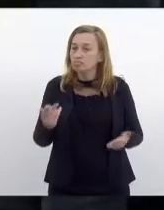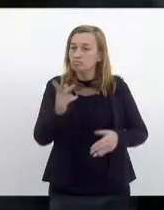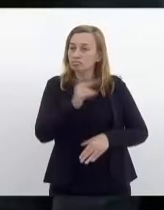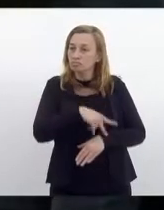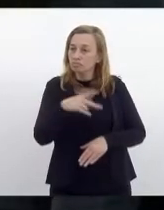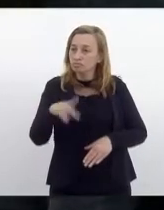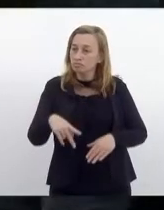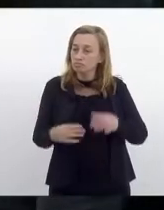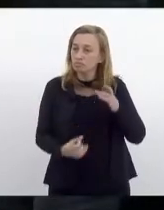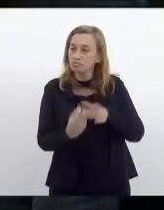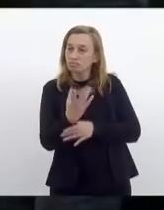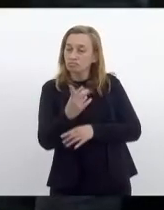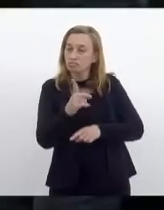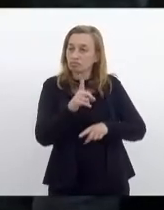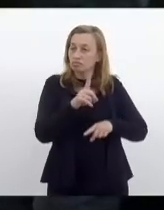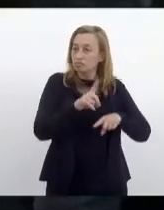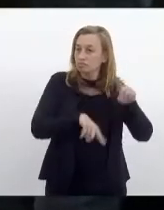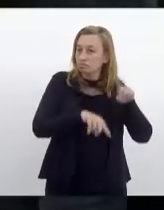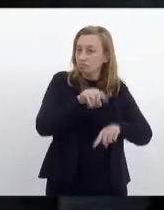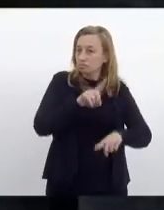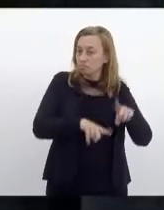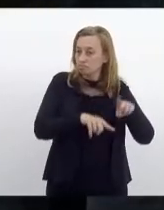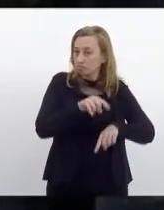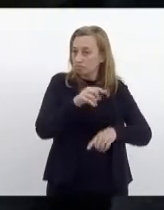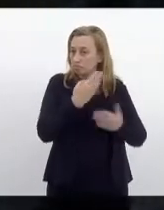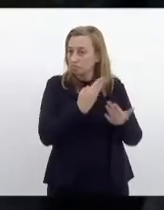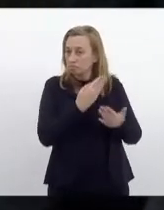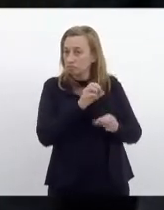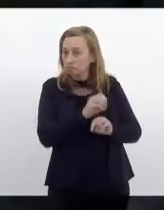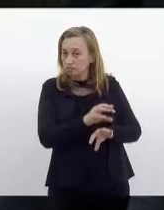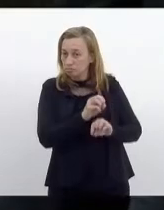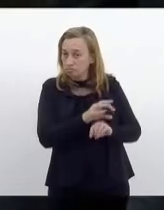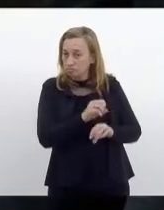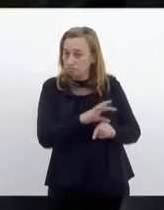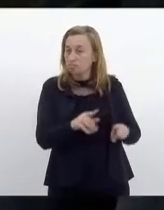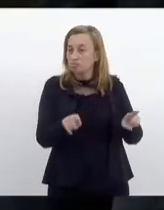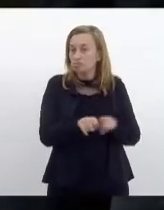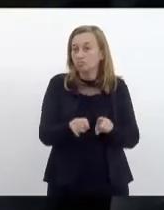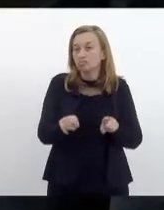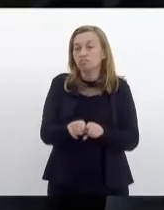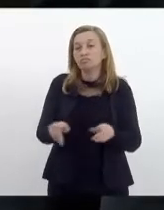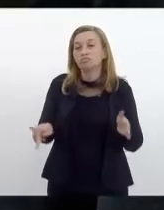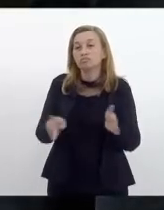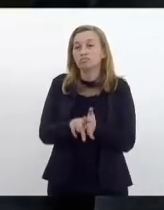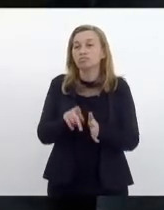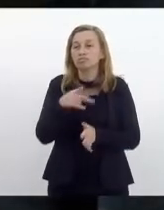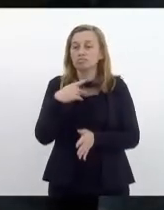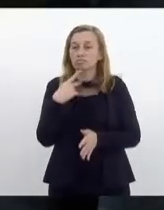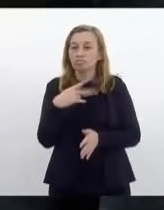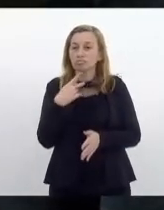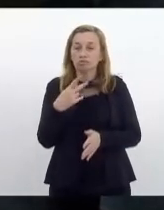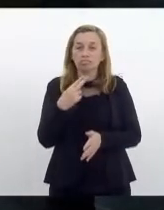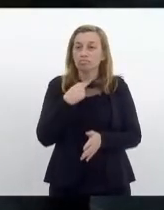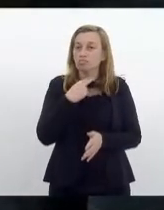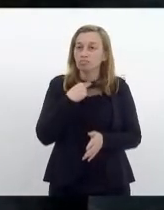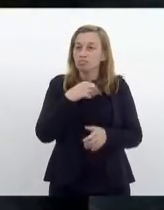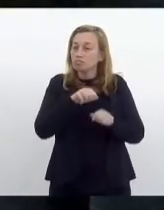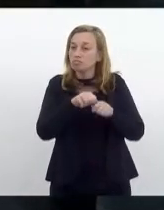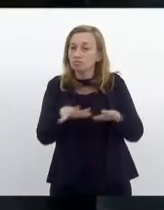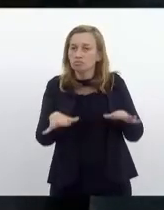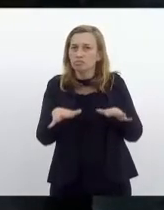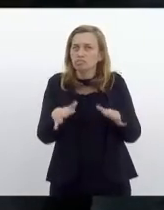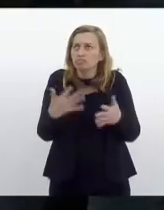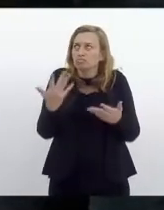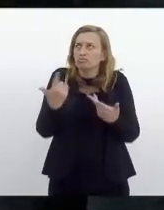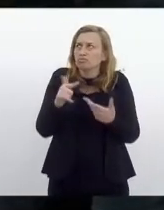os professores que proferiram as aulas. Num dado momento do projeto, também se diz que esse material não poderá, Regiane, ser divulgado. Eu não